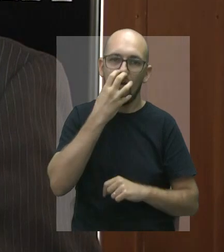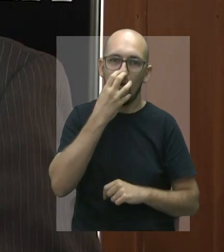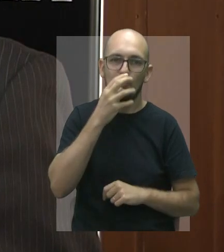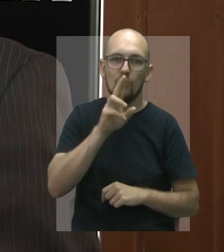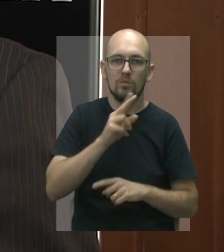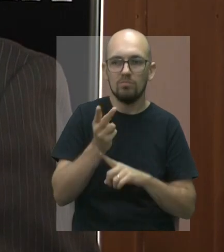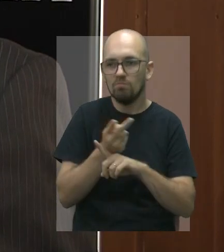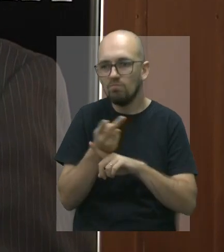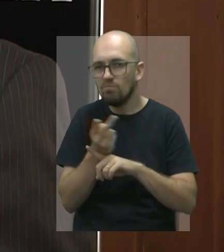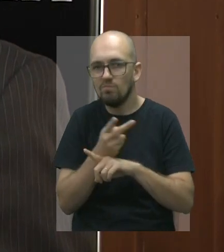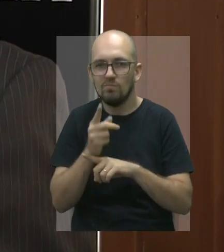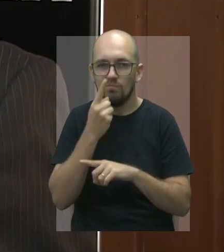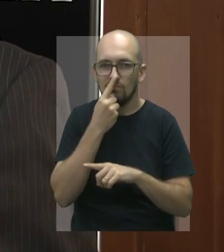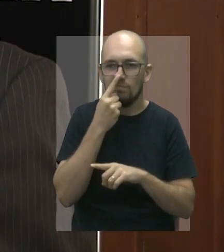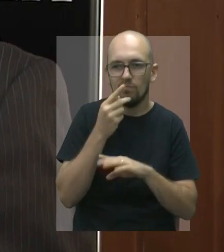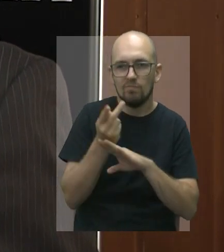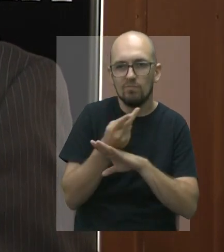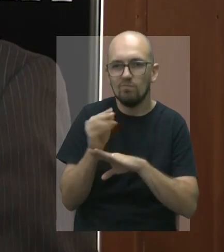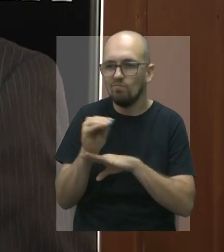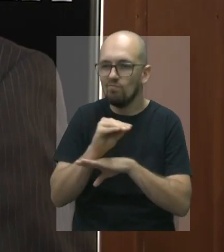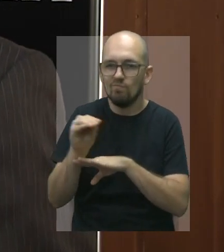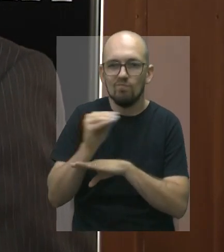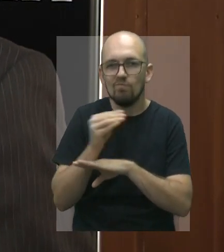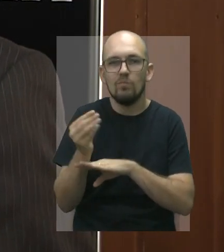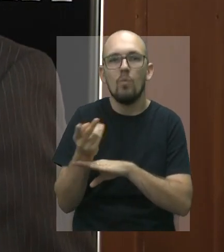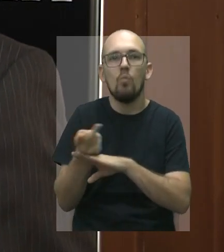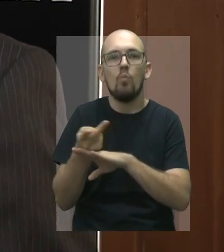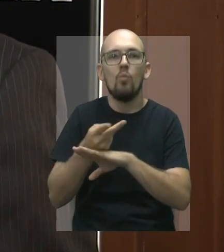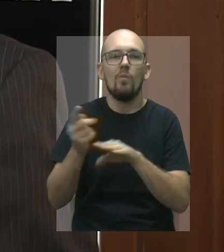busca de entorpecentes, né?